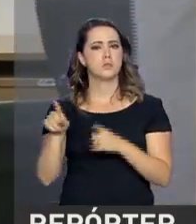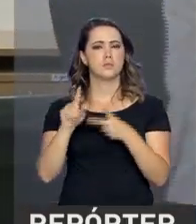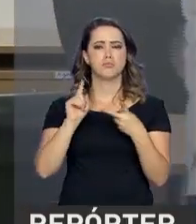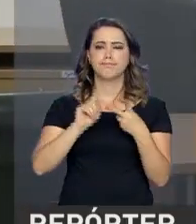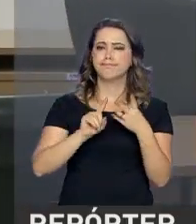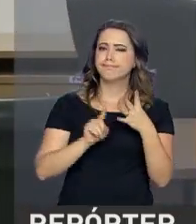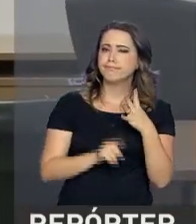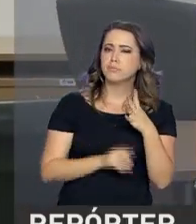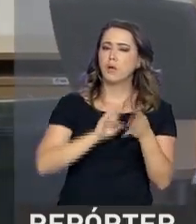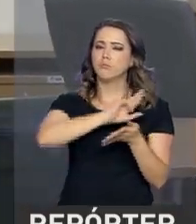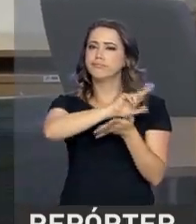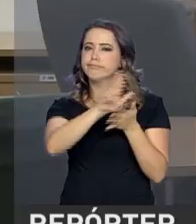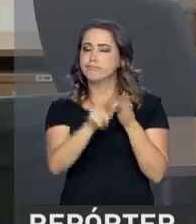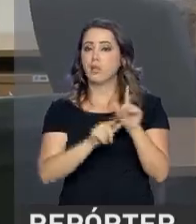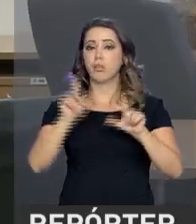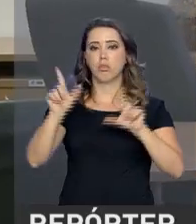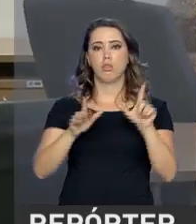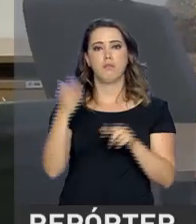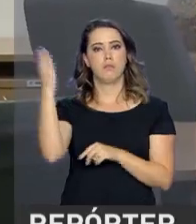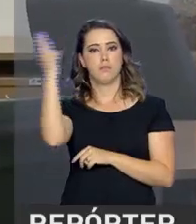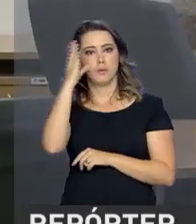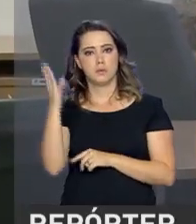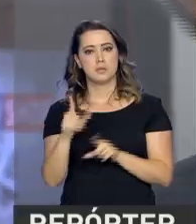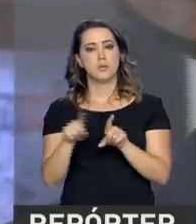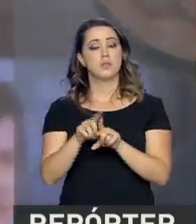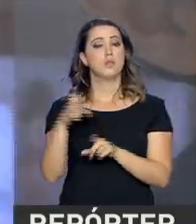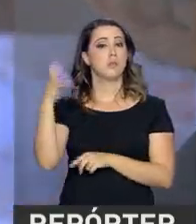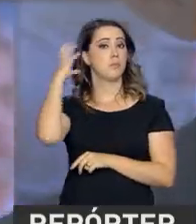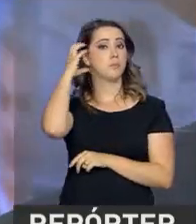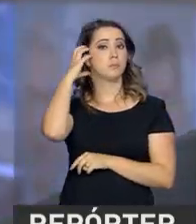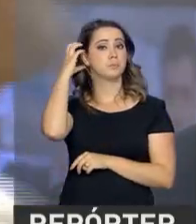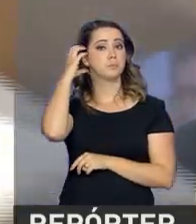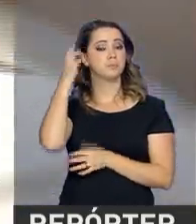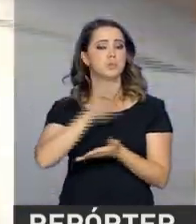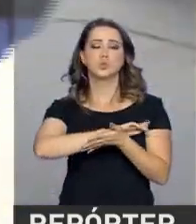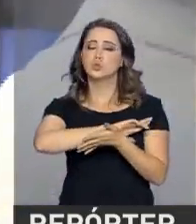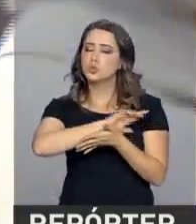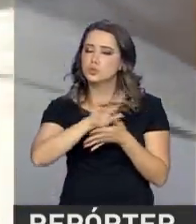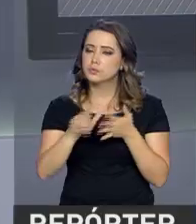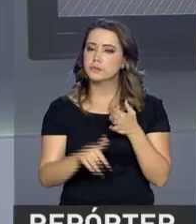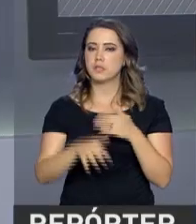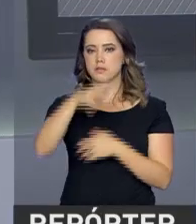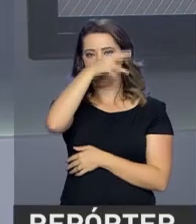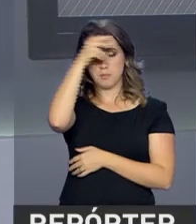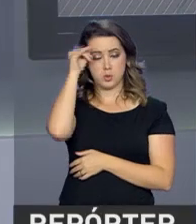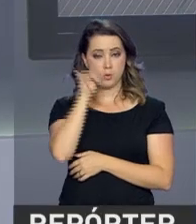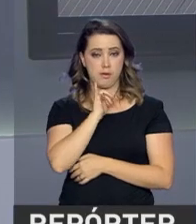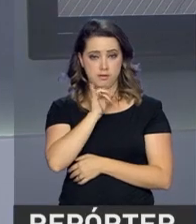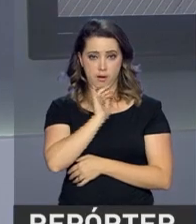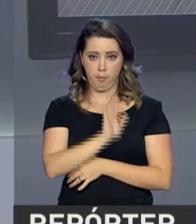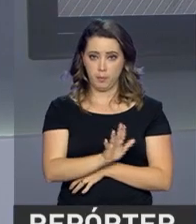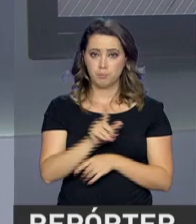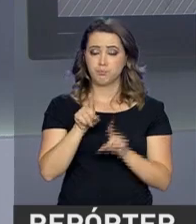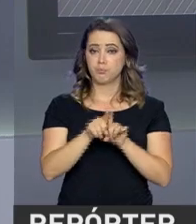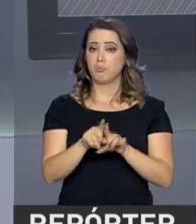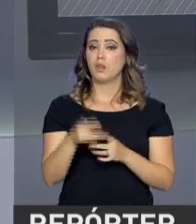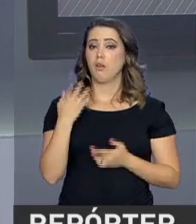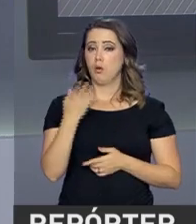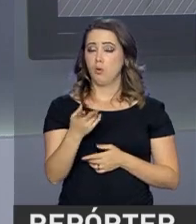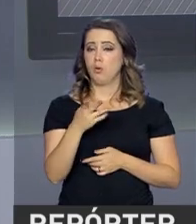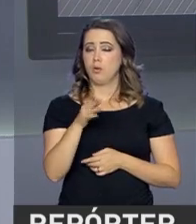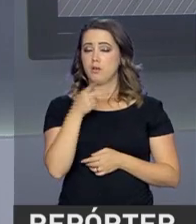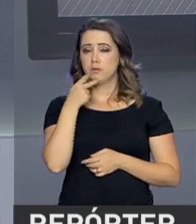diversas emissoras públicas a exemplo da tv brasil e da rádio nacional da amazônia paula destacou o